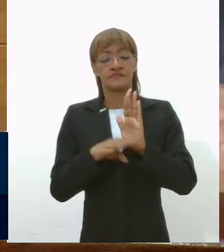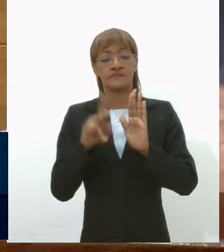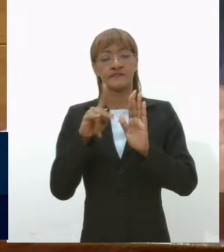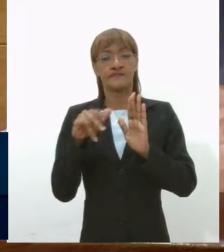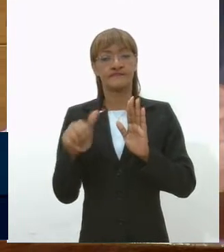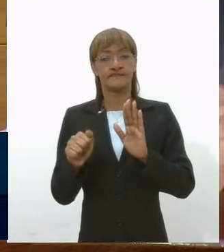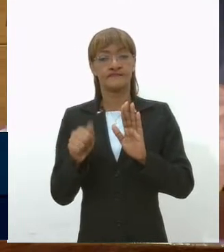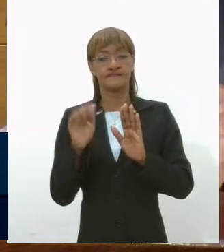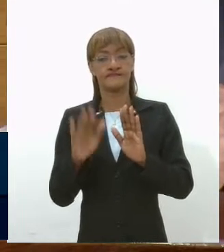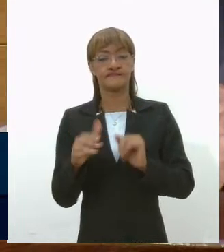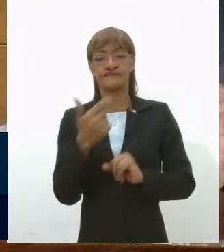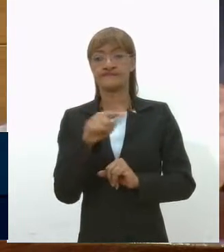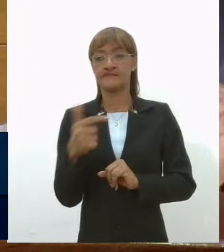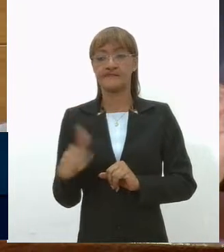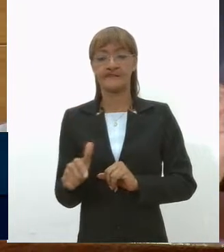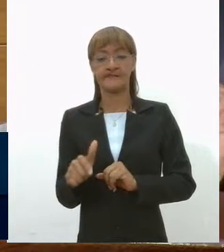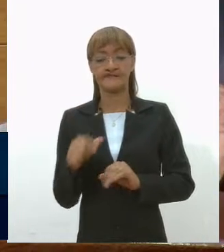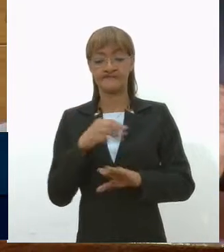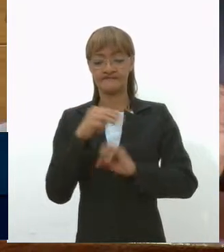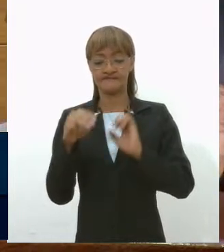não tendo havido emendas,